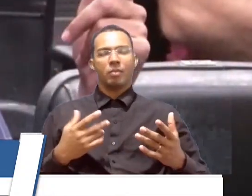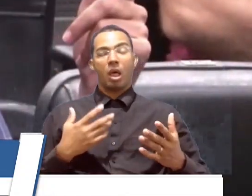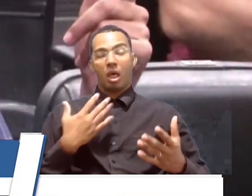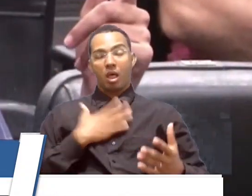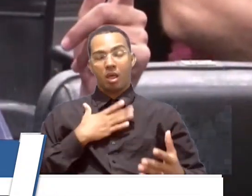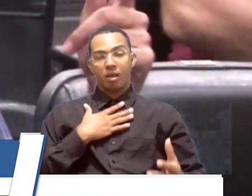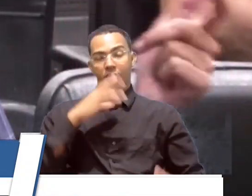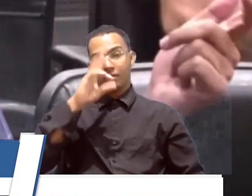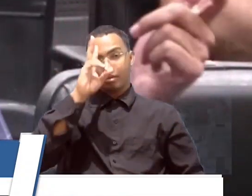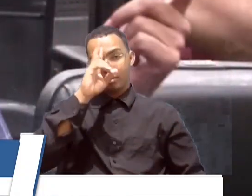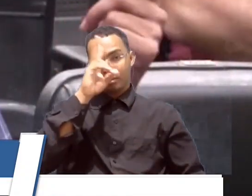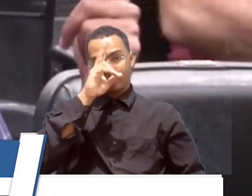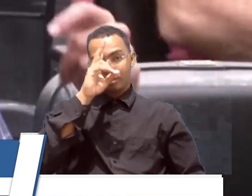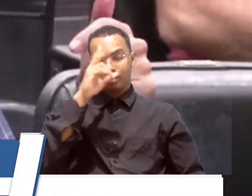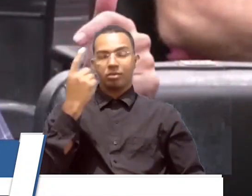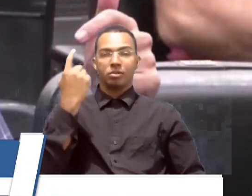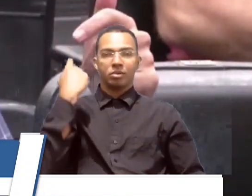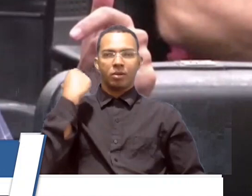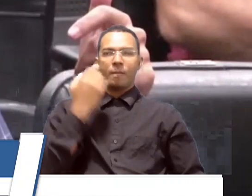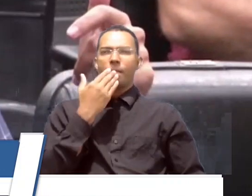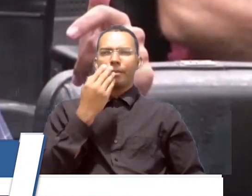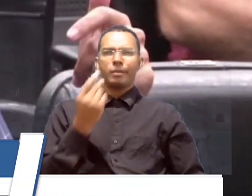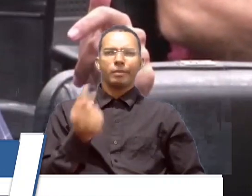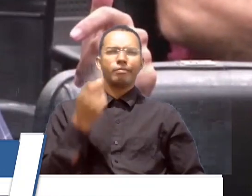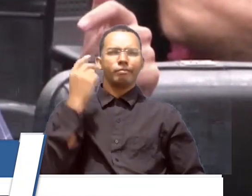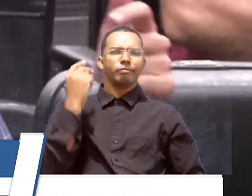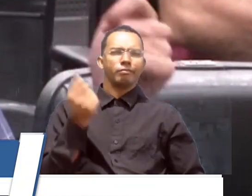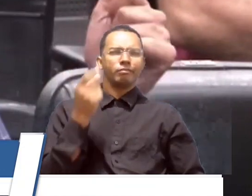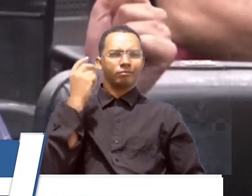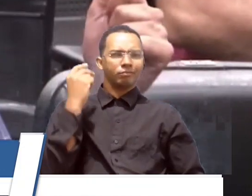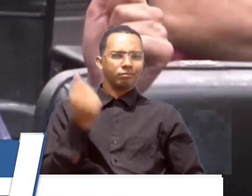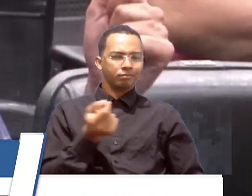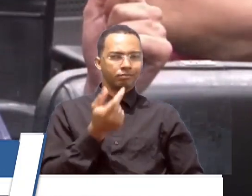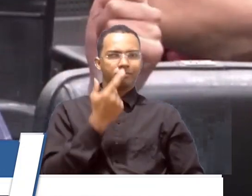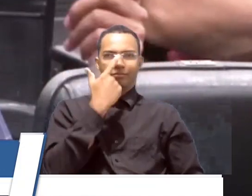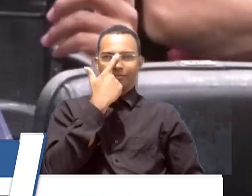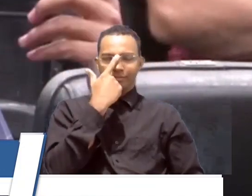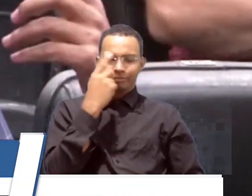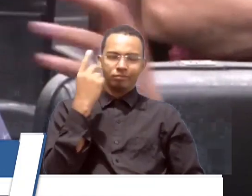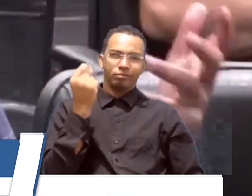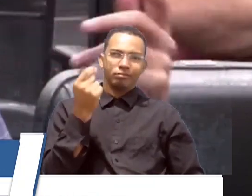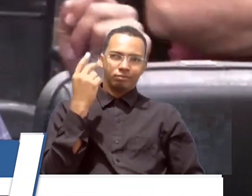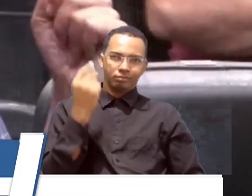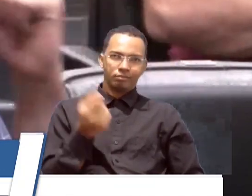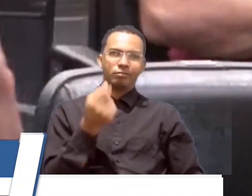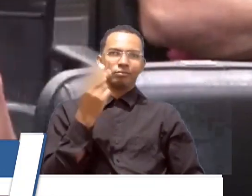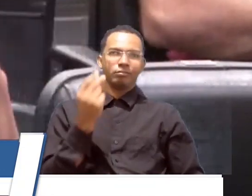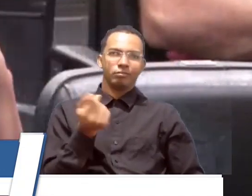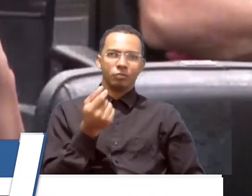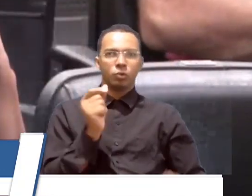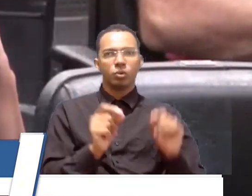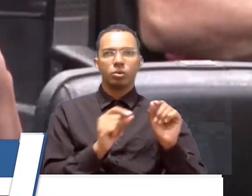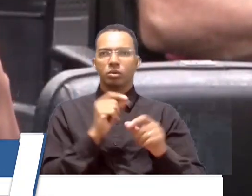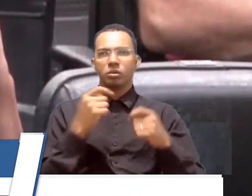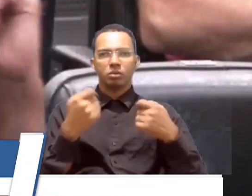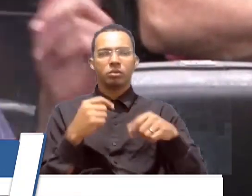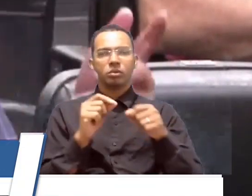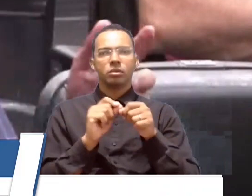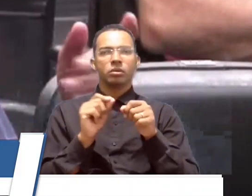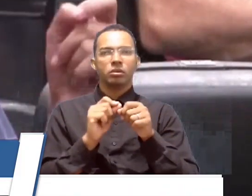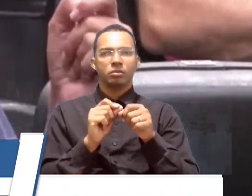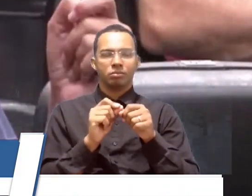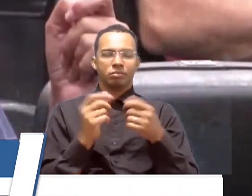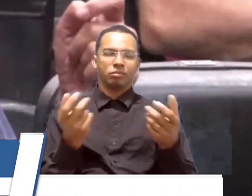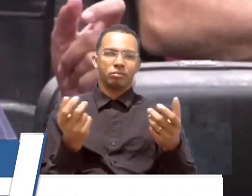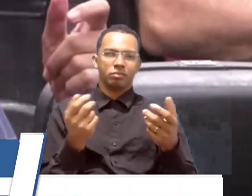viu, Della Mota, é um pedido antigo. Antigo. Então, o que que a gente precisa fazer? Quando